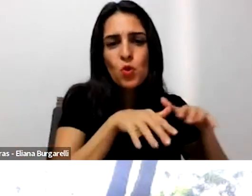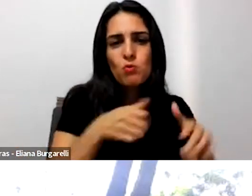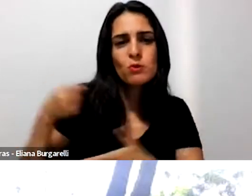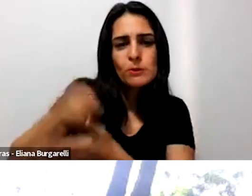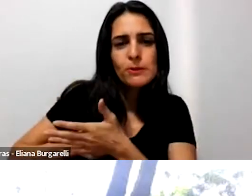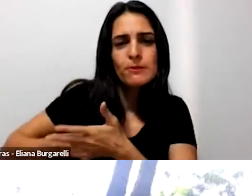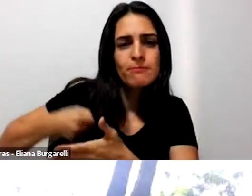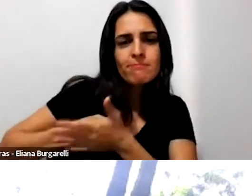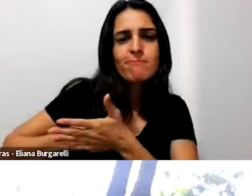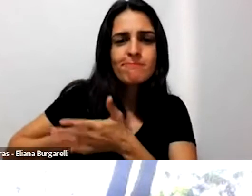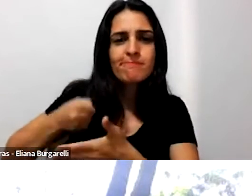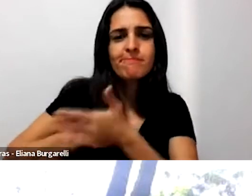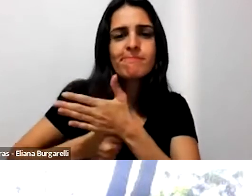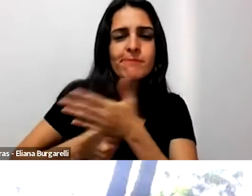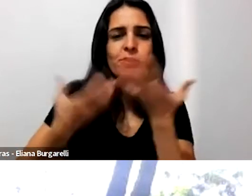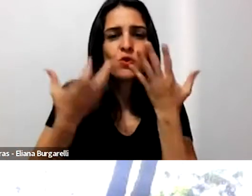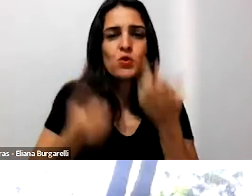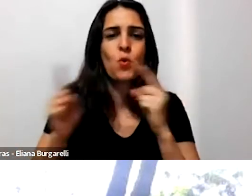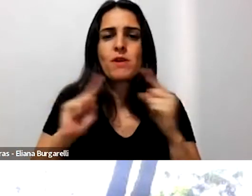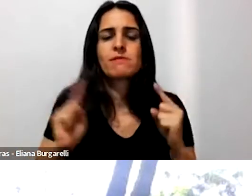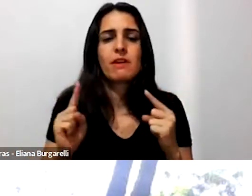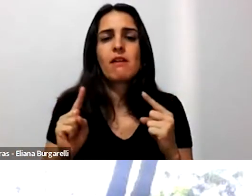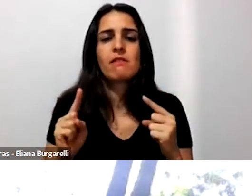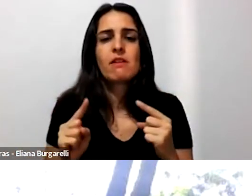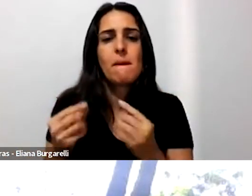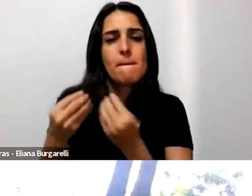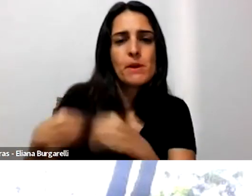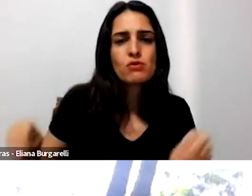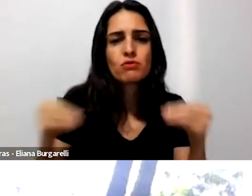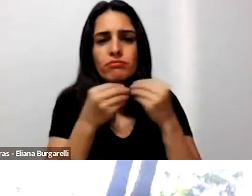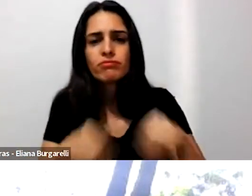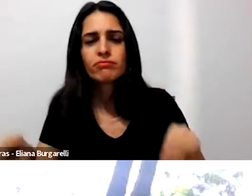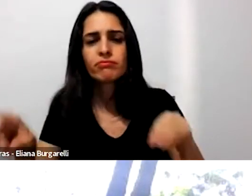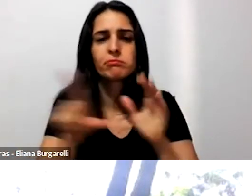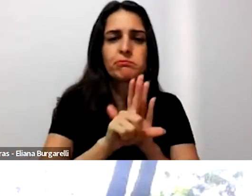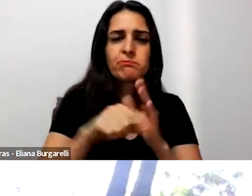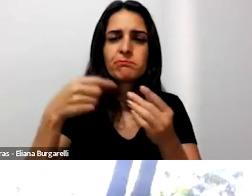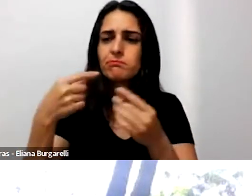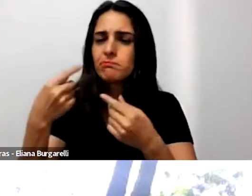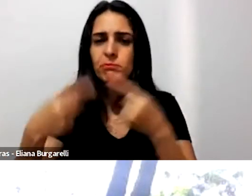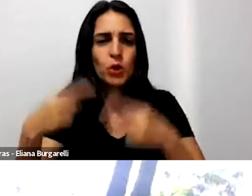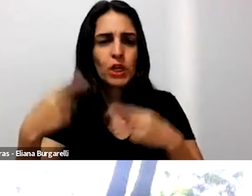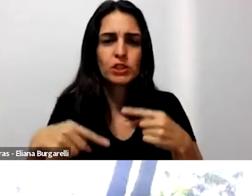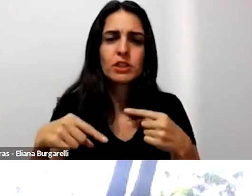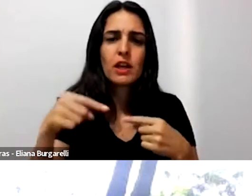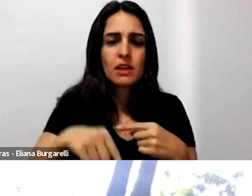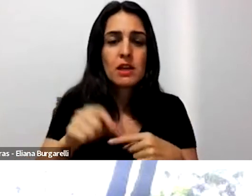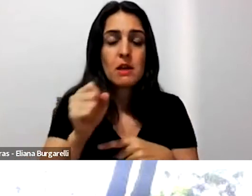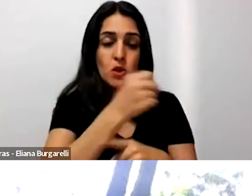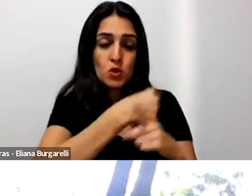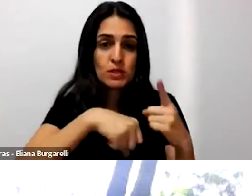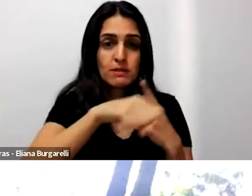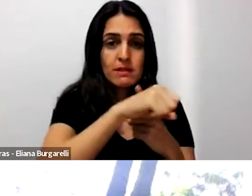Clima, Coalizão Floresta, Clima e Agricultura, Concertação pela Amazônia. Há tantos e